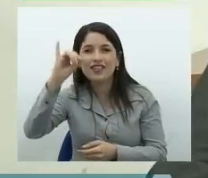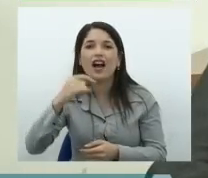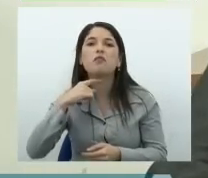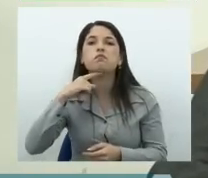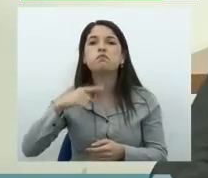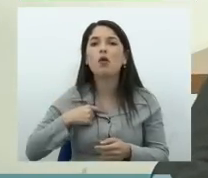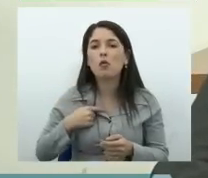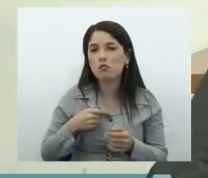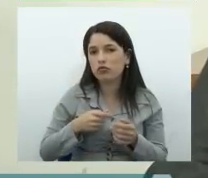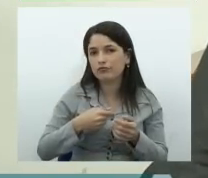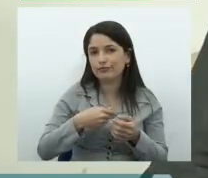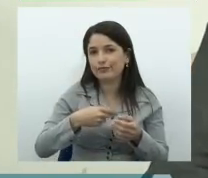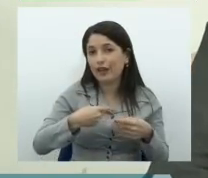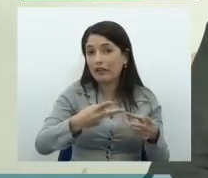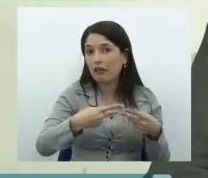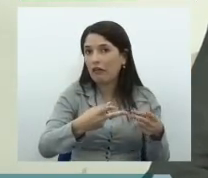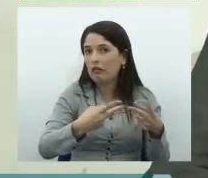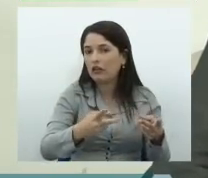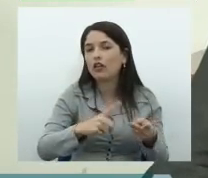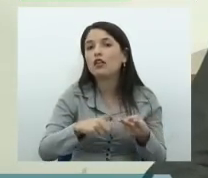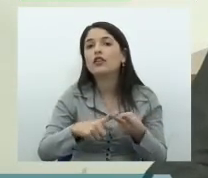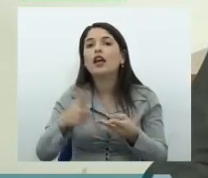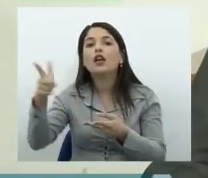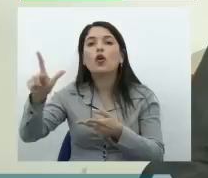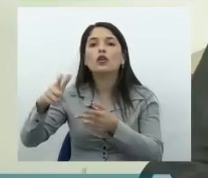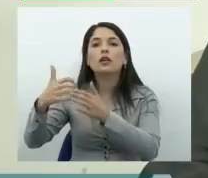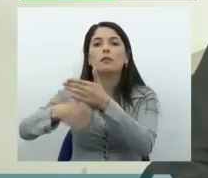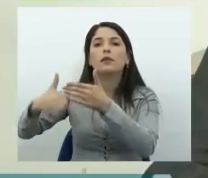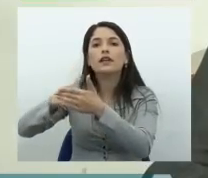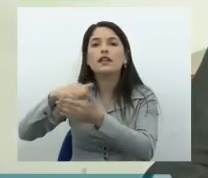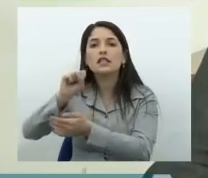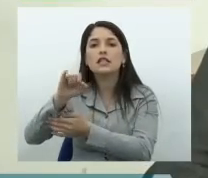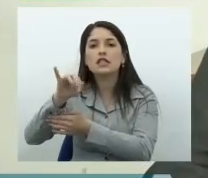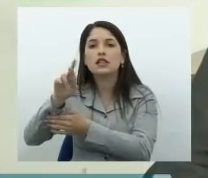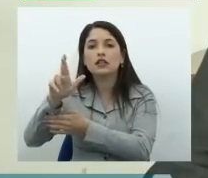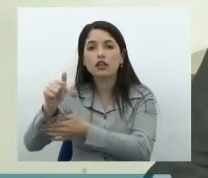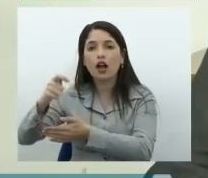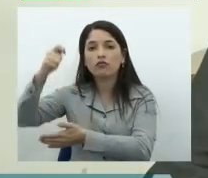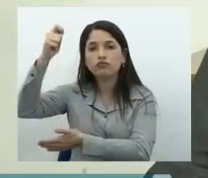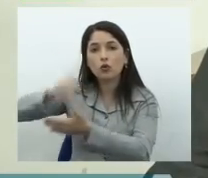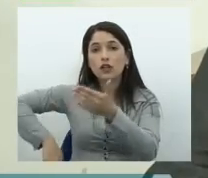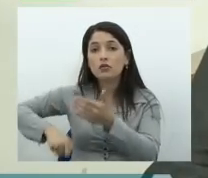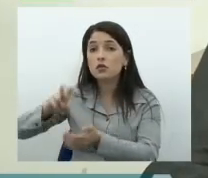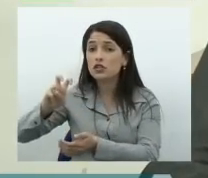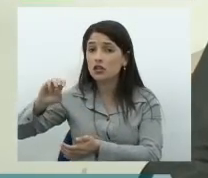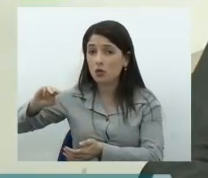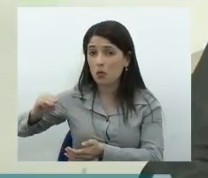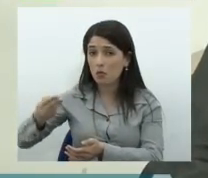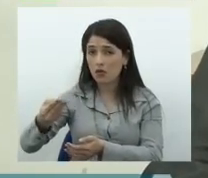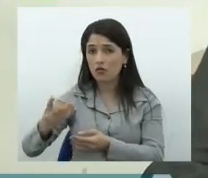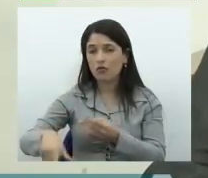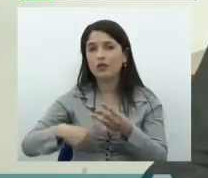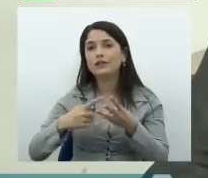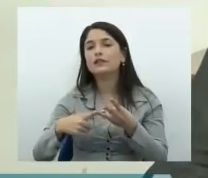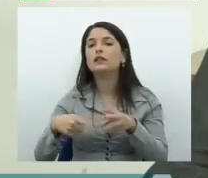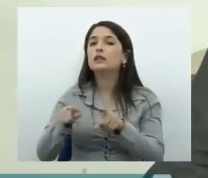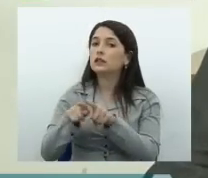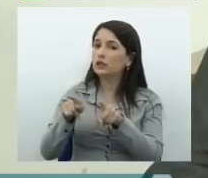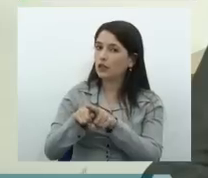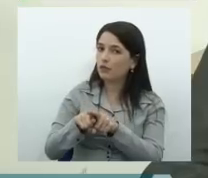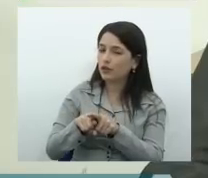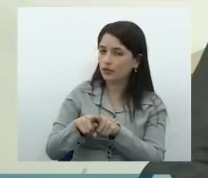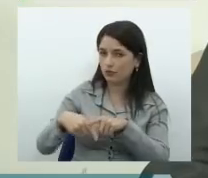milhões com uma empresa chamada Civitas. Tem também o vice-prefeito, o concorrente hoje, a